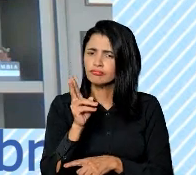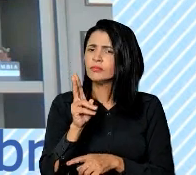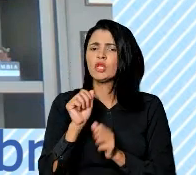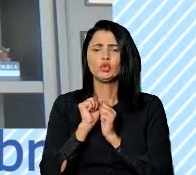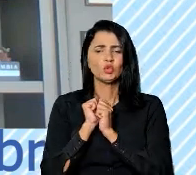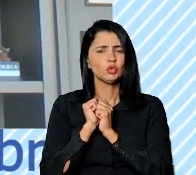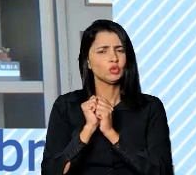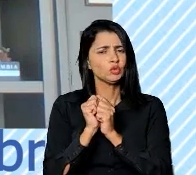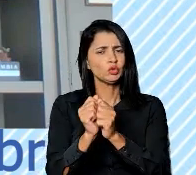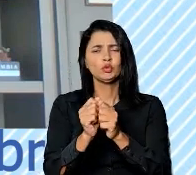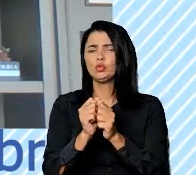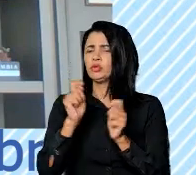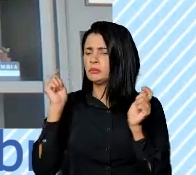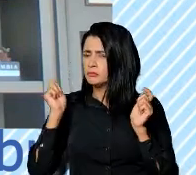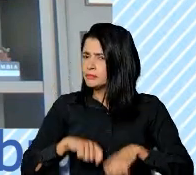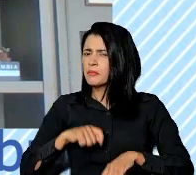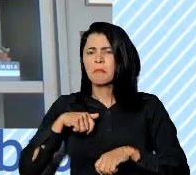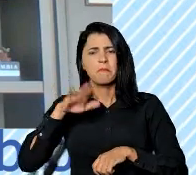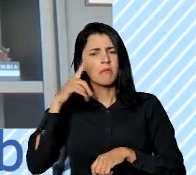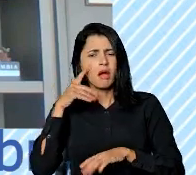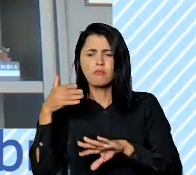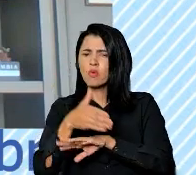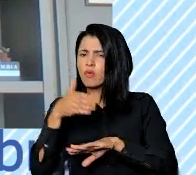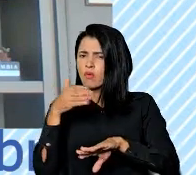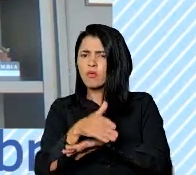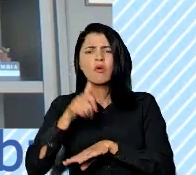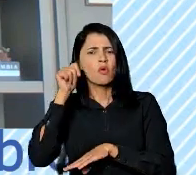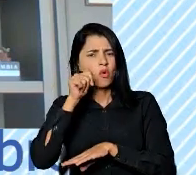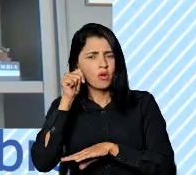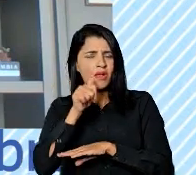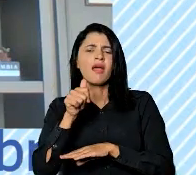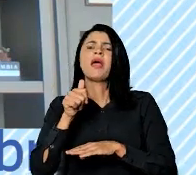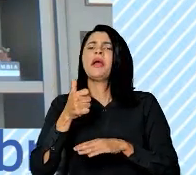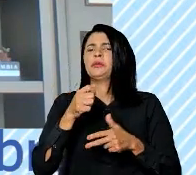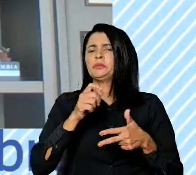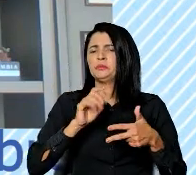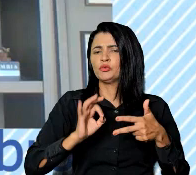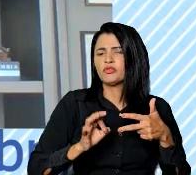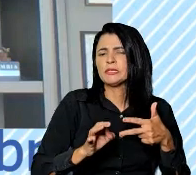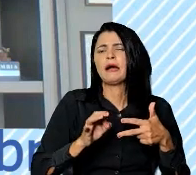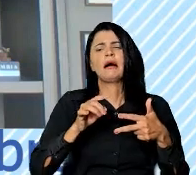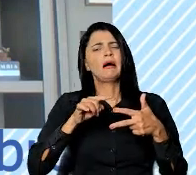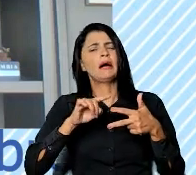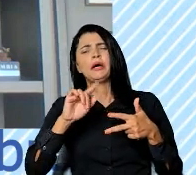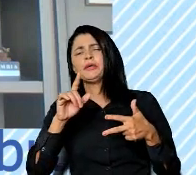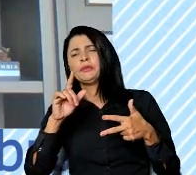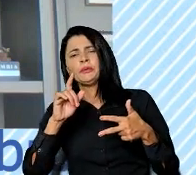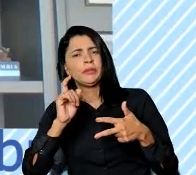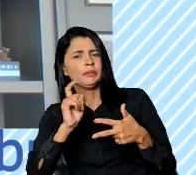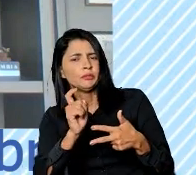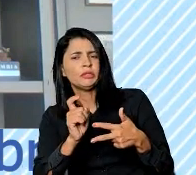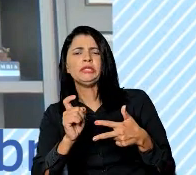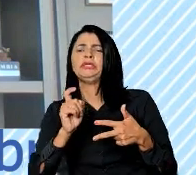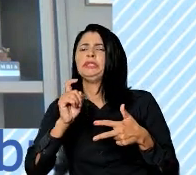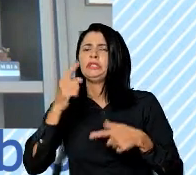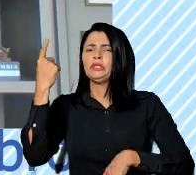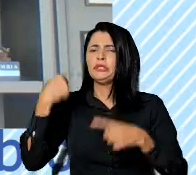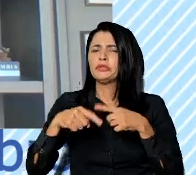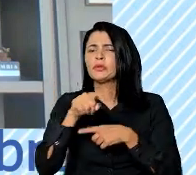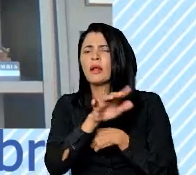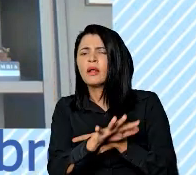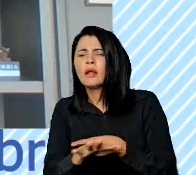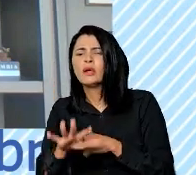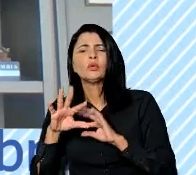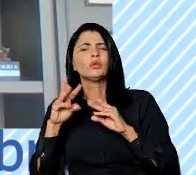para que haja cada vez mais ocupação das mulheres, tanto no poder judiciário, quanto no poder institucional político, mas em todos os espaços